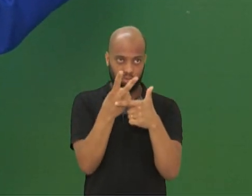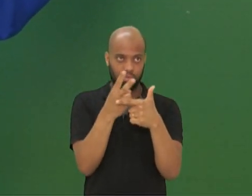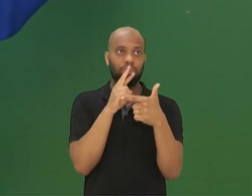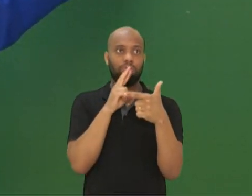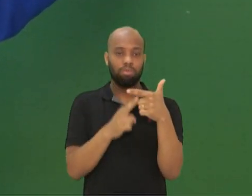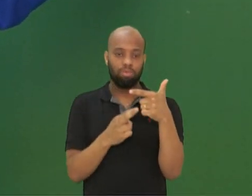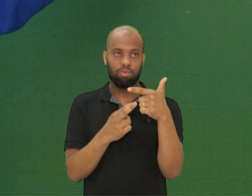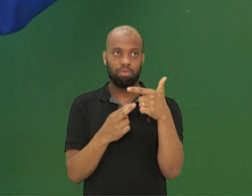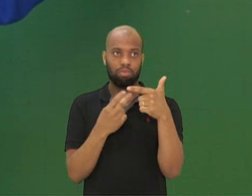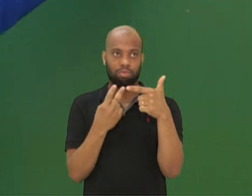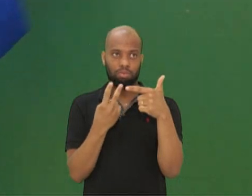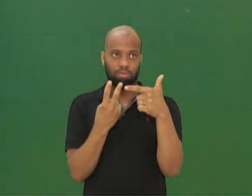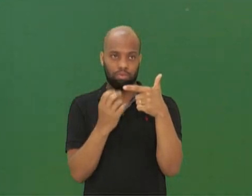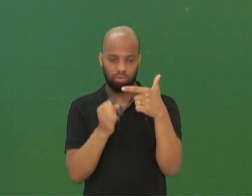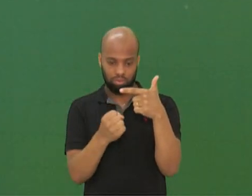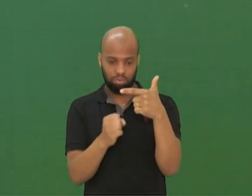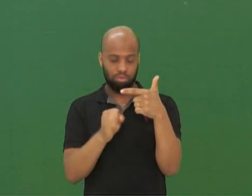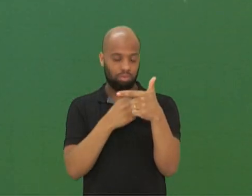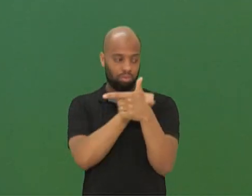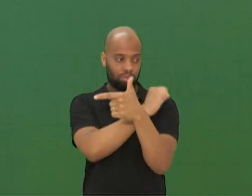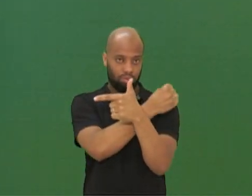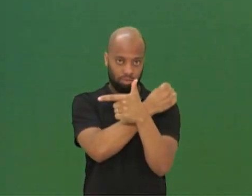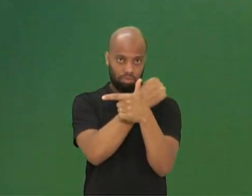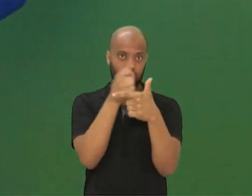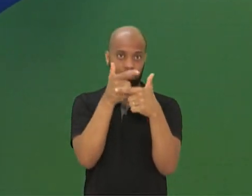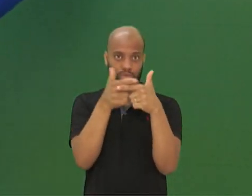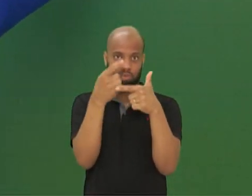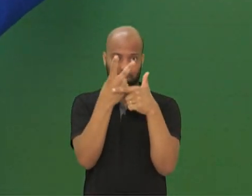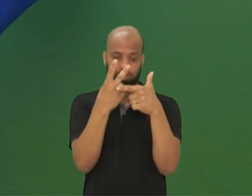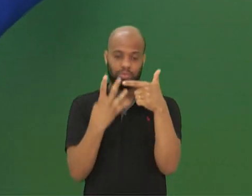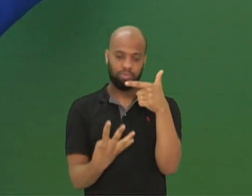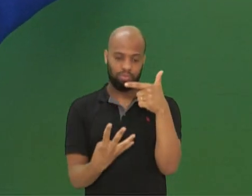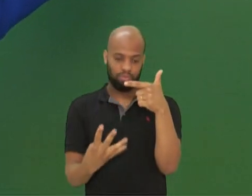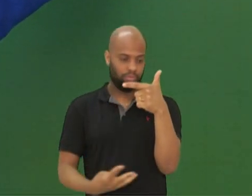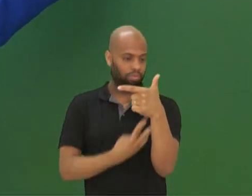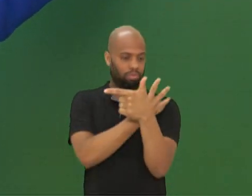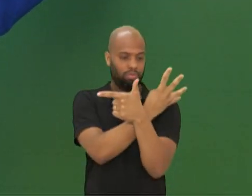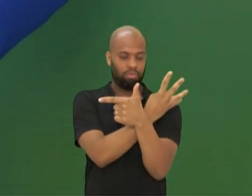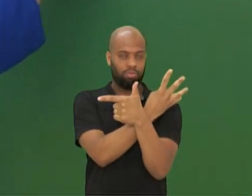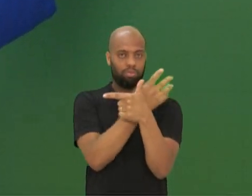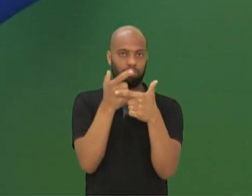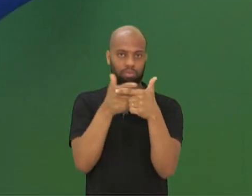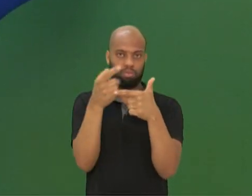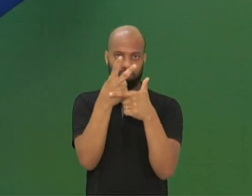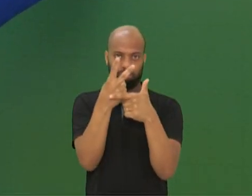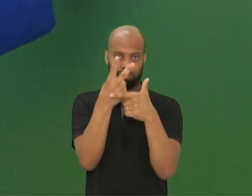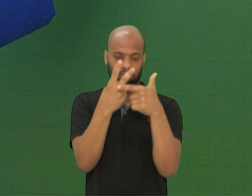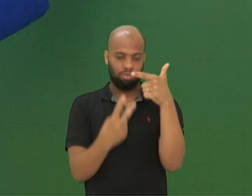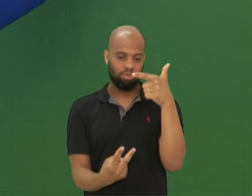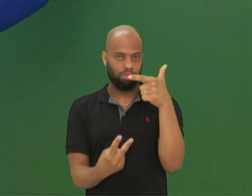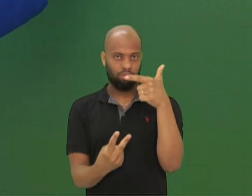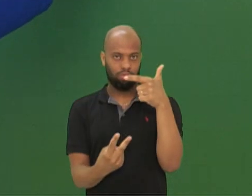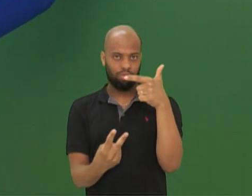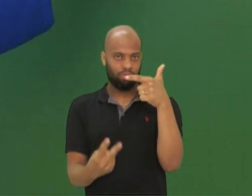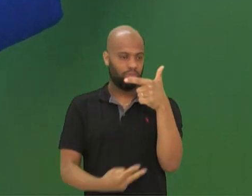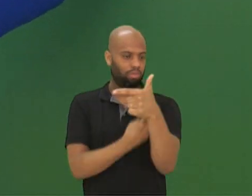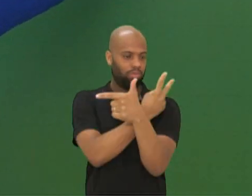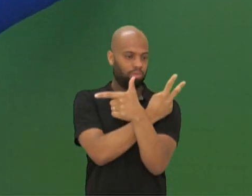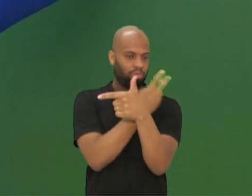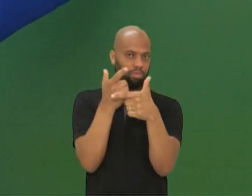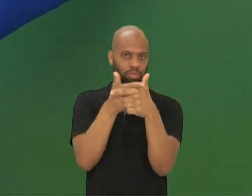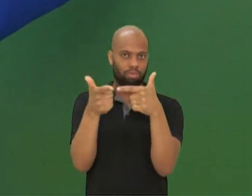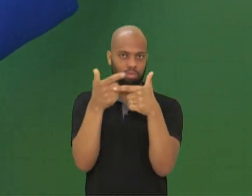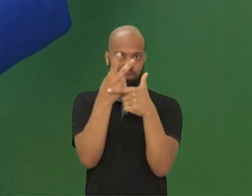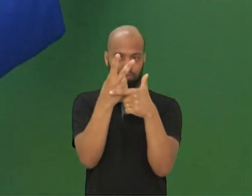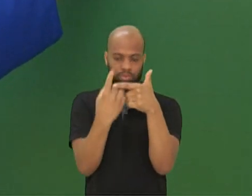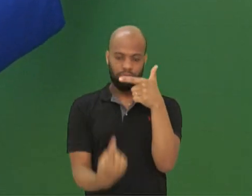o 81. A decomposição do 81. E perceba, lá no exercício a gente tem uma